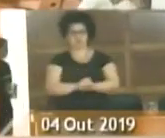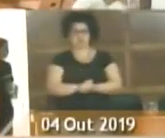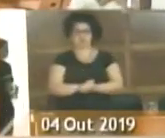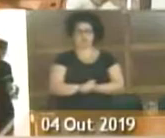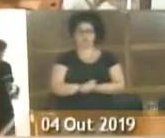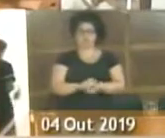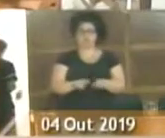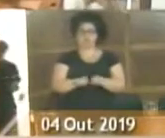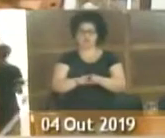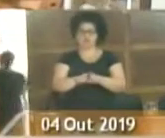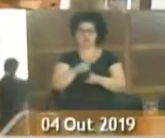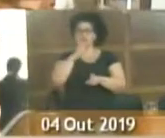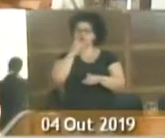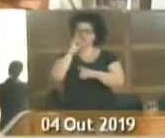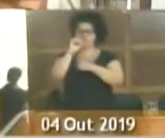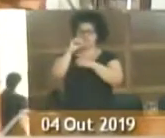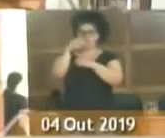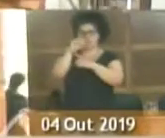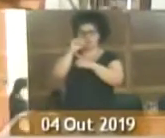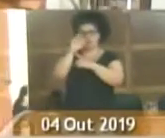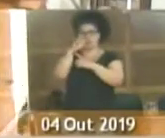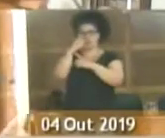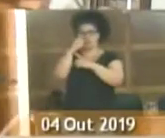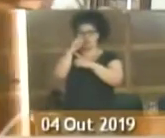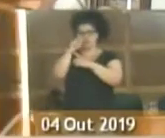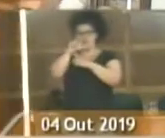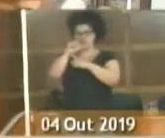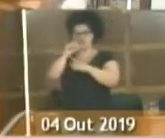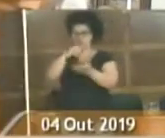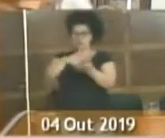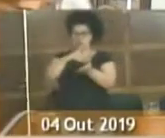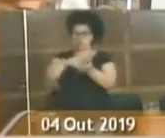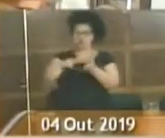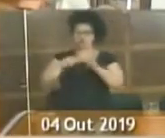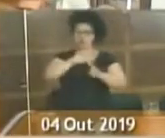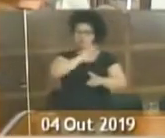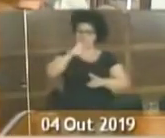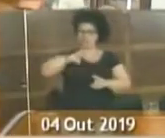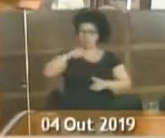é a Ana Paula, da Secretaria de Cidadania da Câmara Municipal.